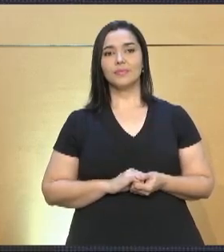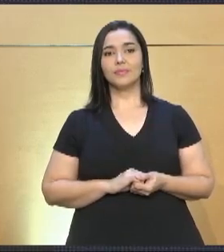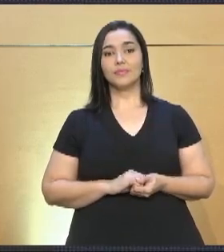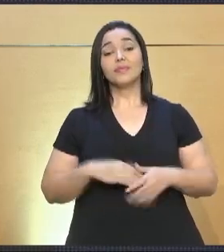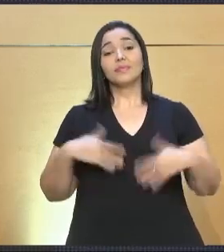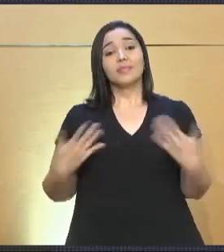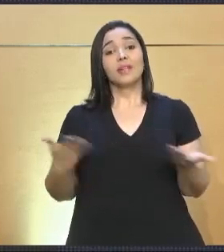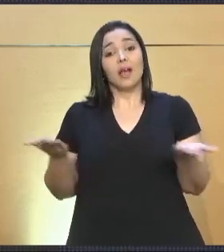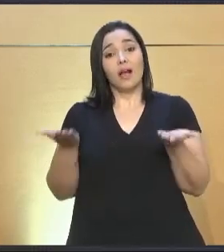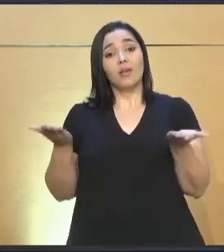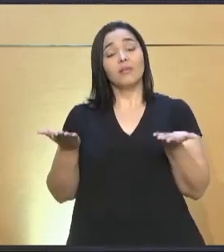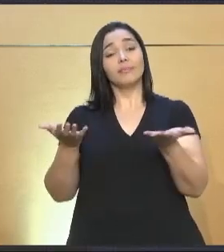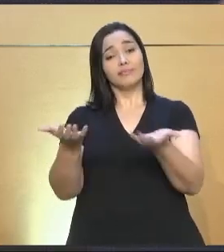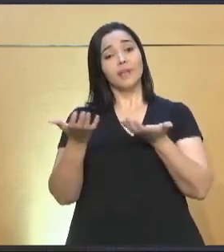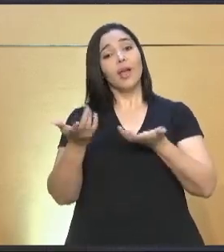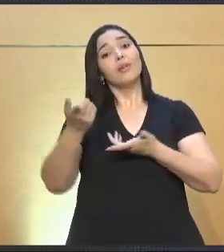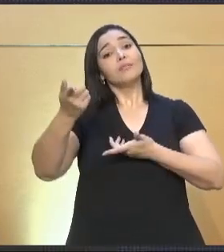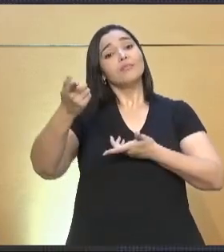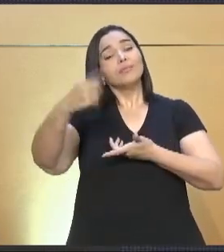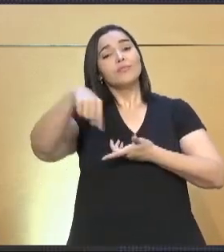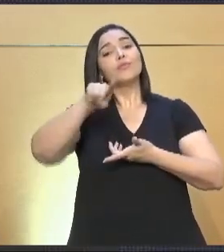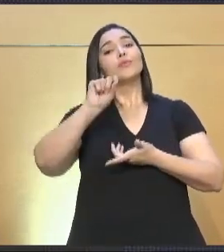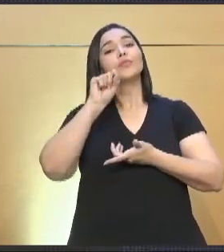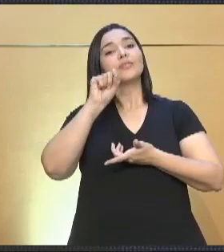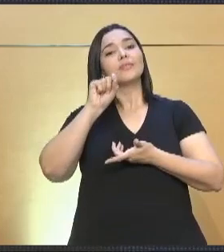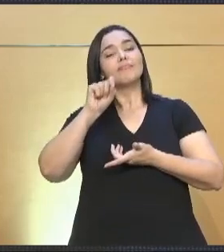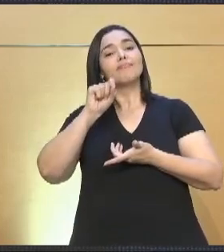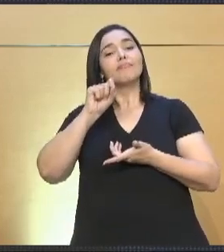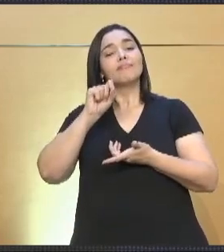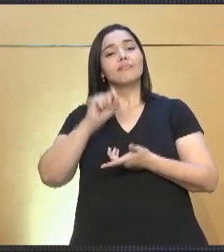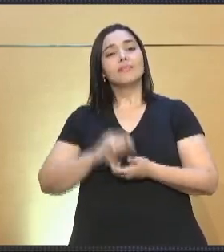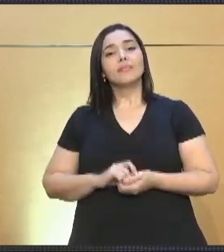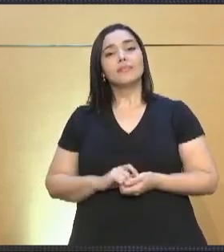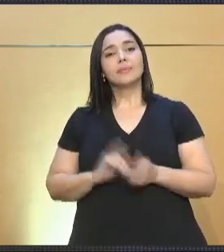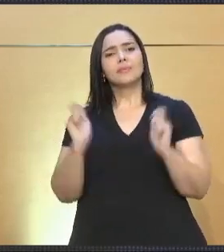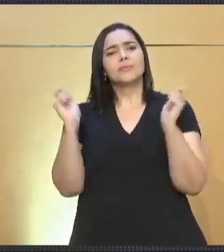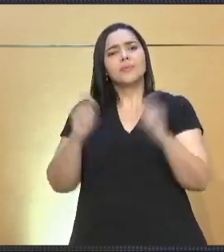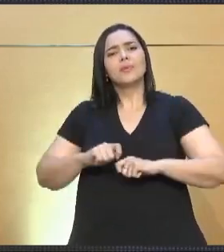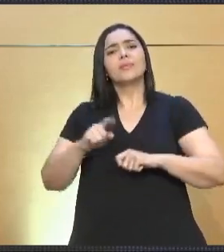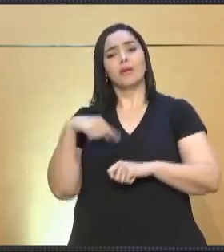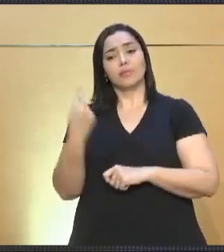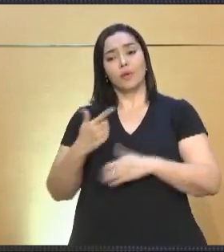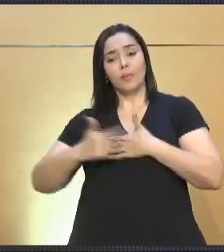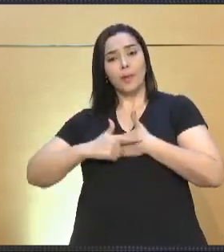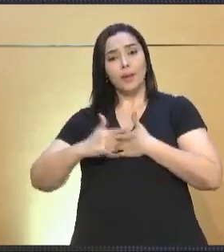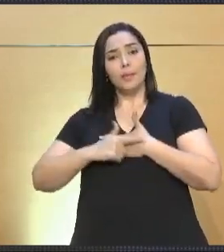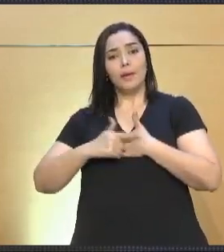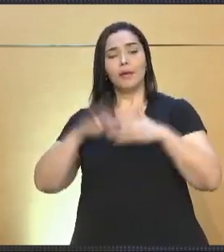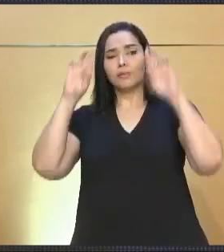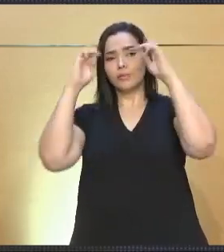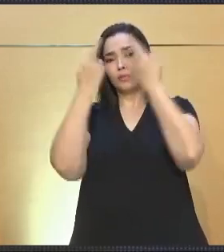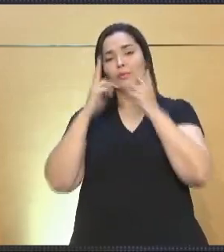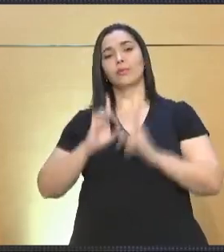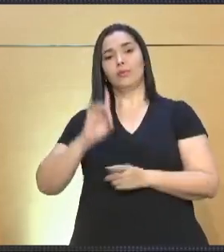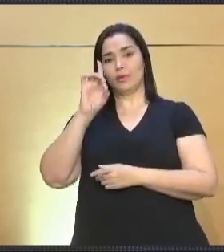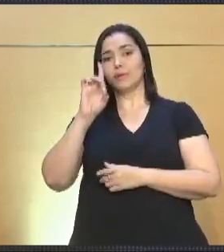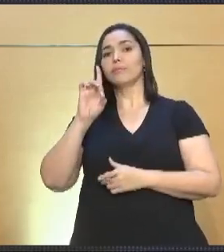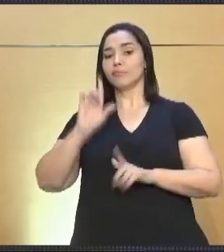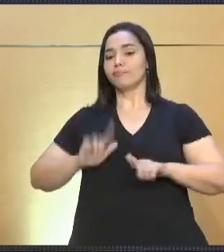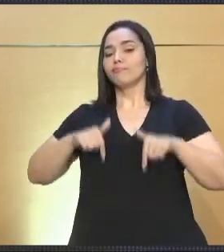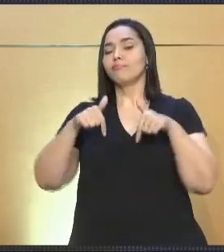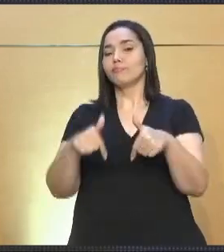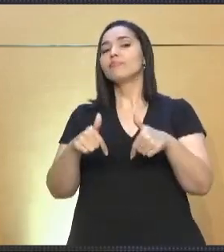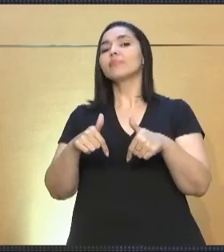Bom, queridos, eu quero convidar vocês agora para que nós possamos fazer a nossa parte no reino de Deus, né? Exercermos a